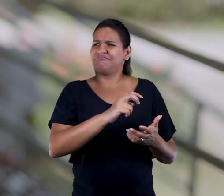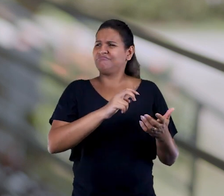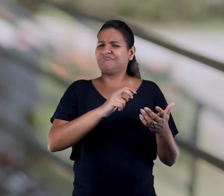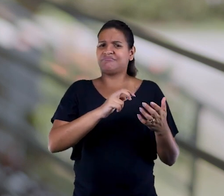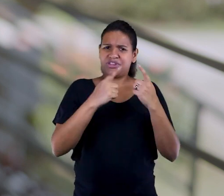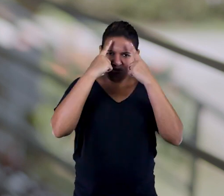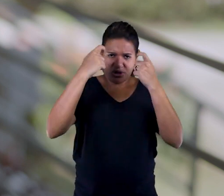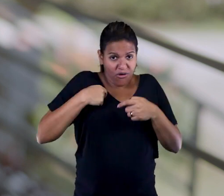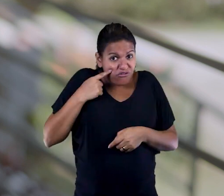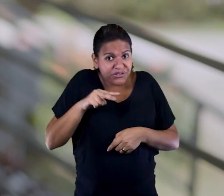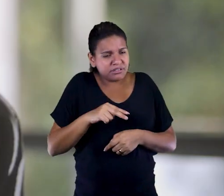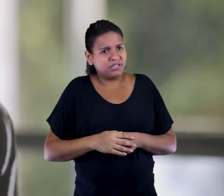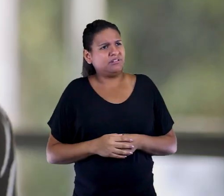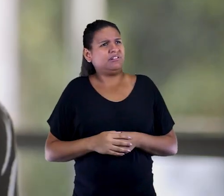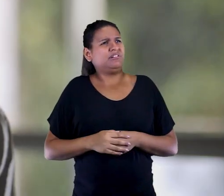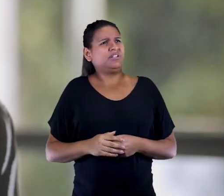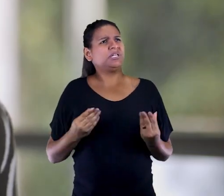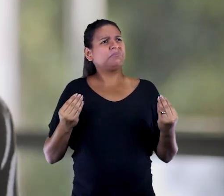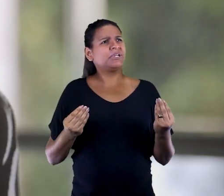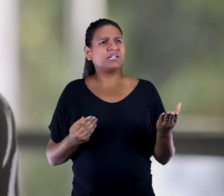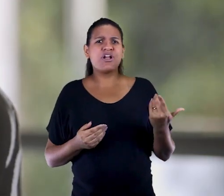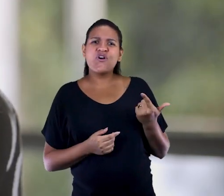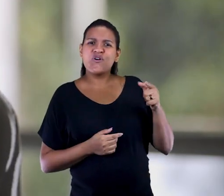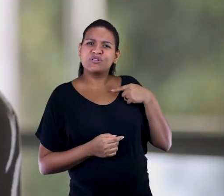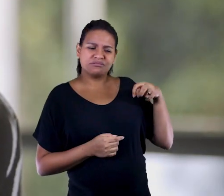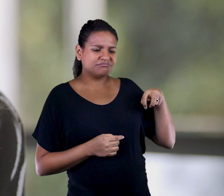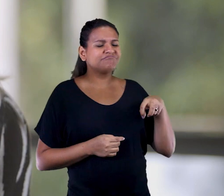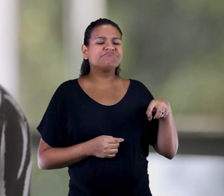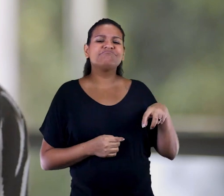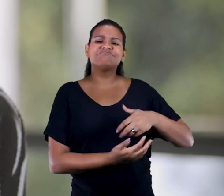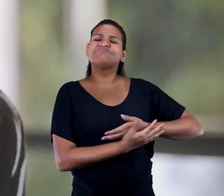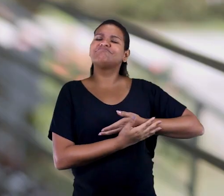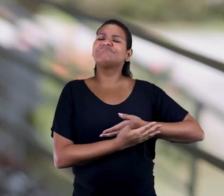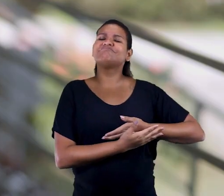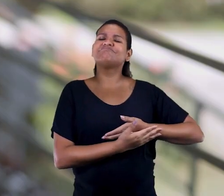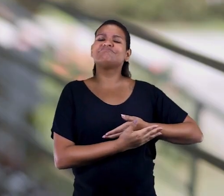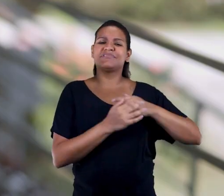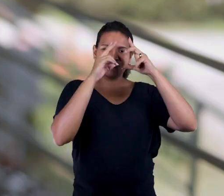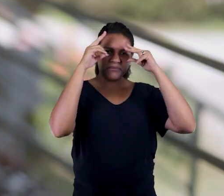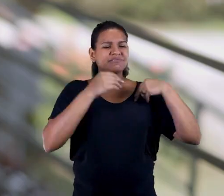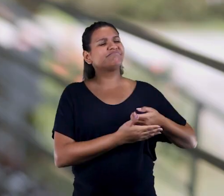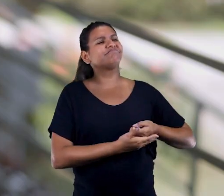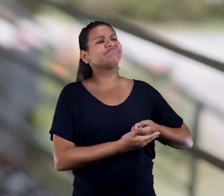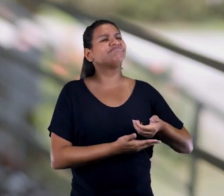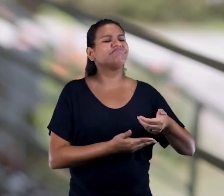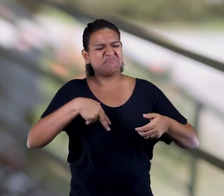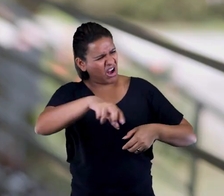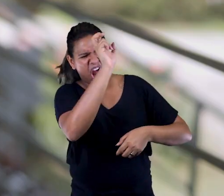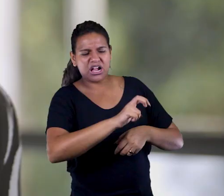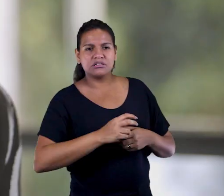foi condicionado para isso. As pessoas têm que entender que esse cachorro é uma grande vítima. É muito duro para a gente recuperar